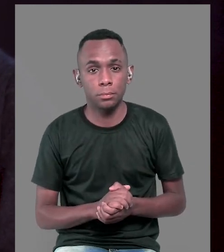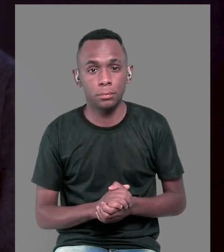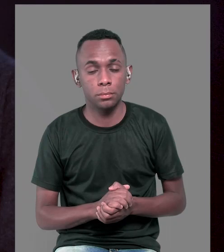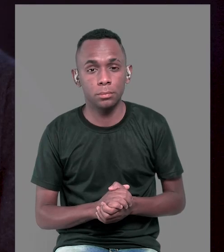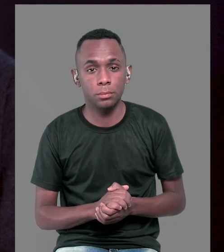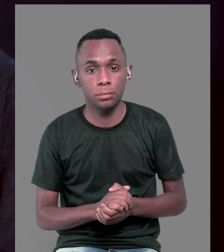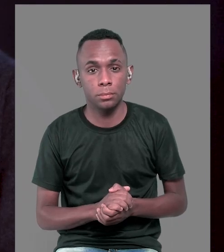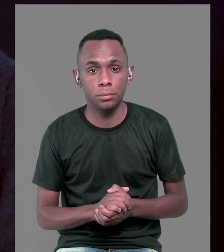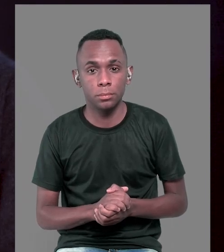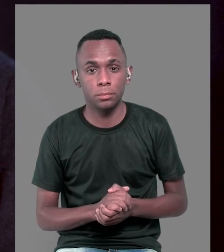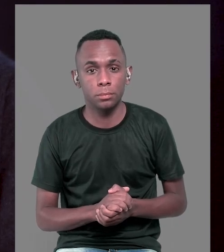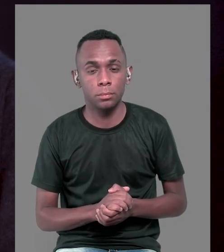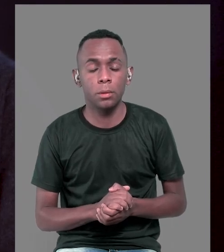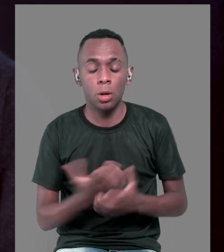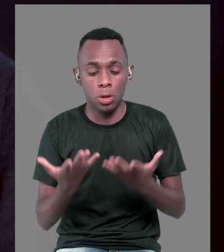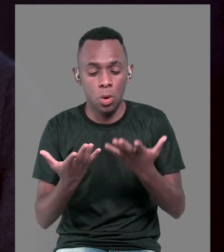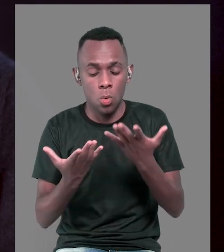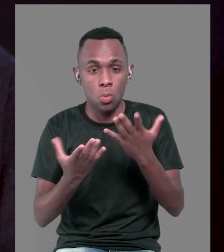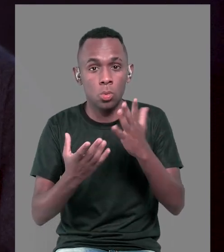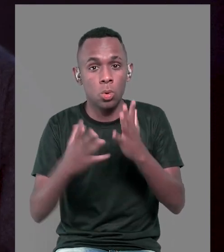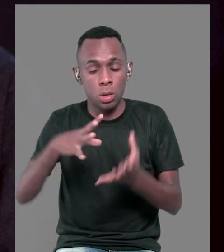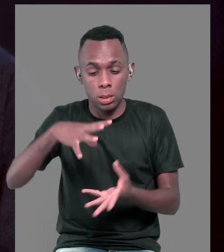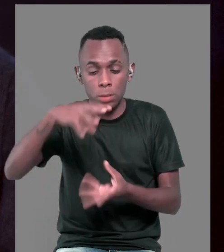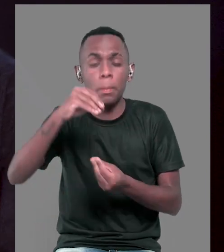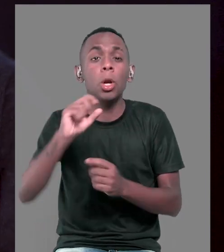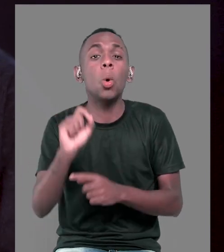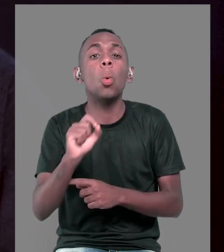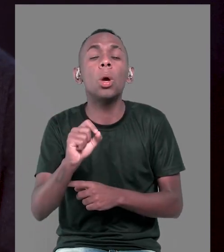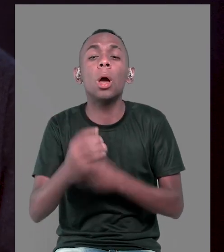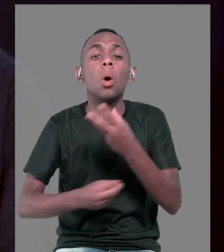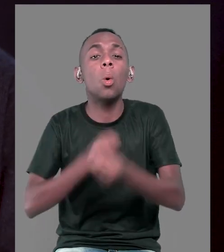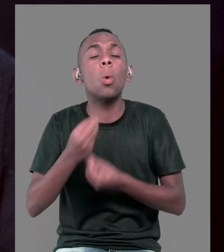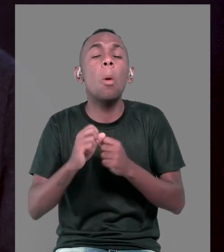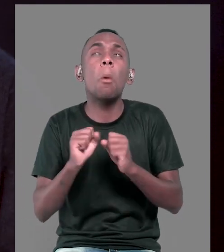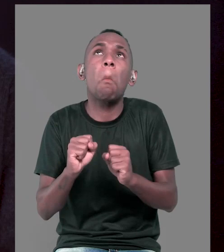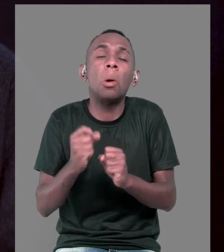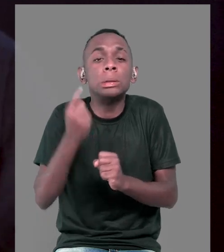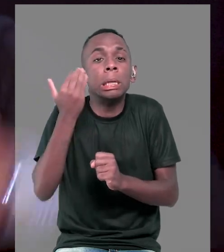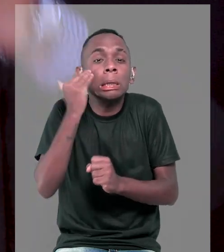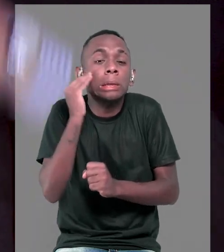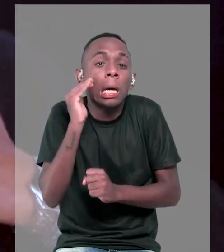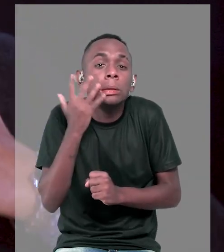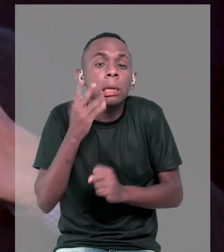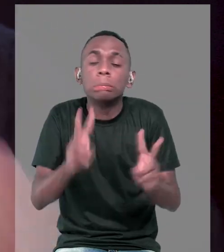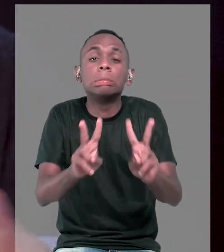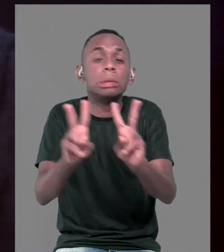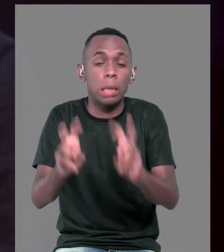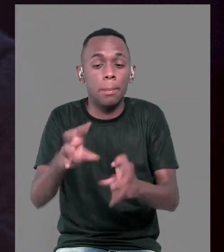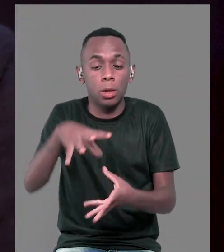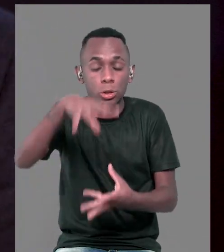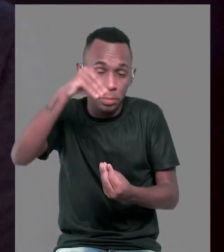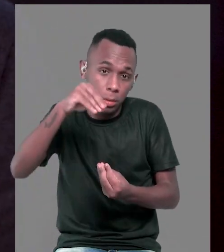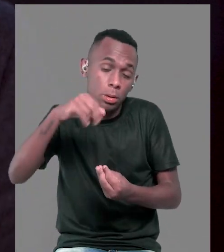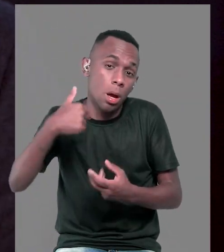O que será espírito? Como eu posso entender espírito? E, nesse caso, eu